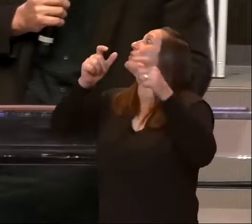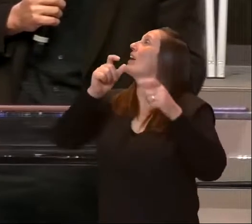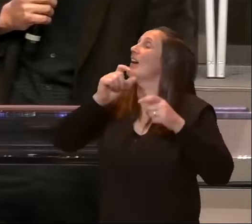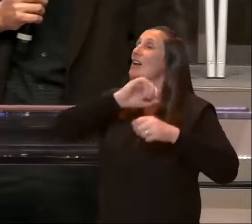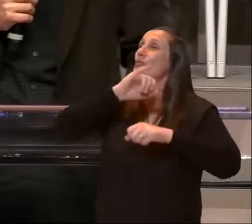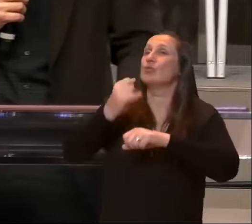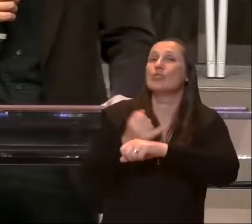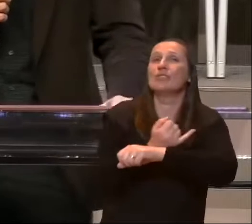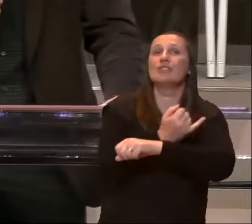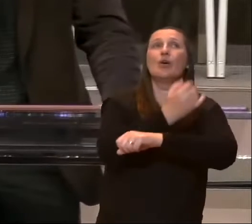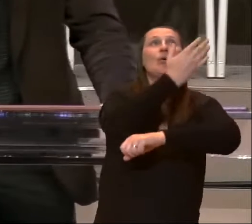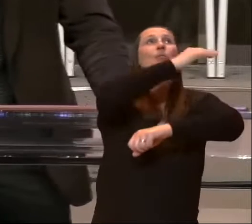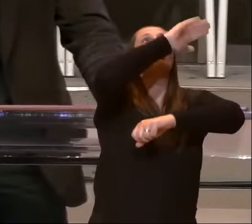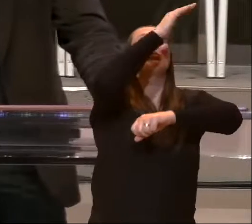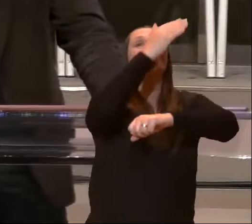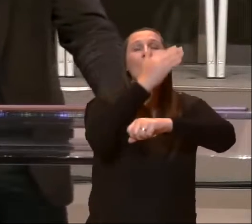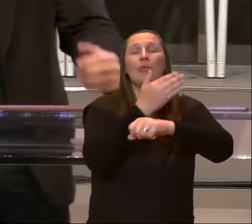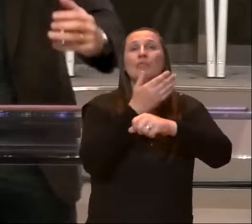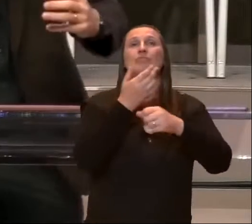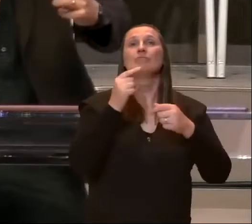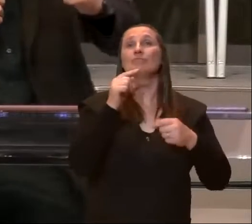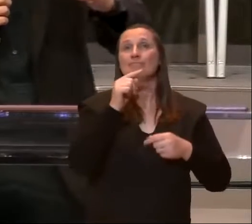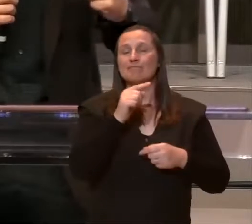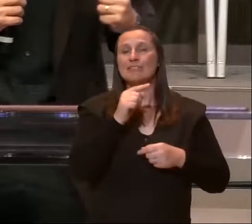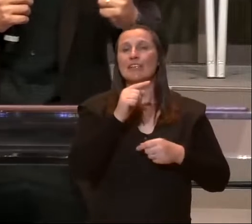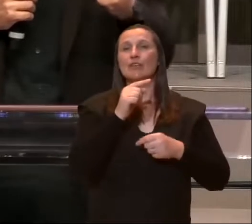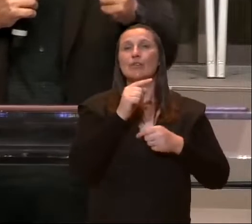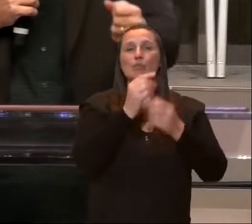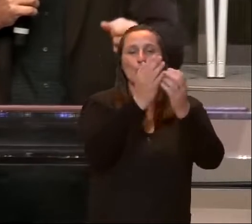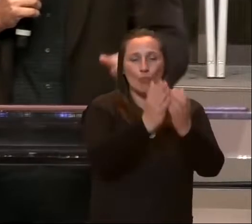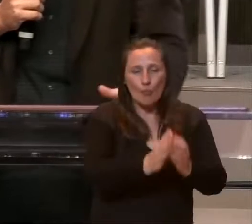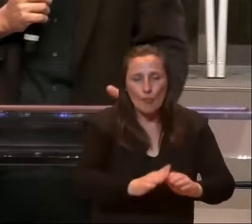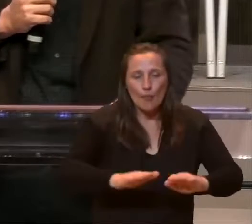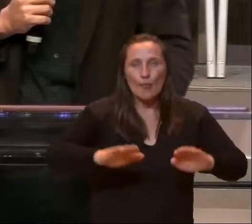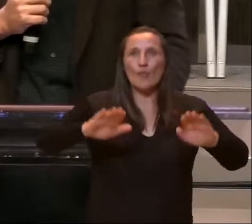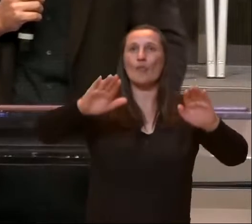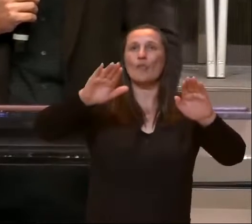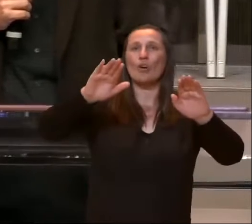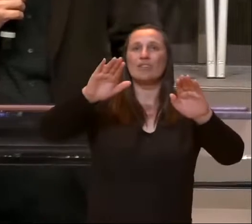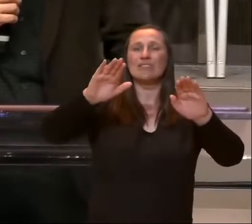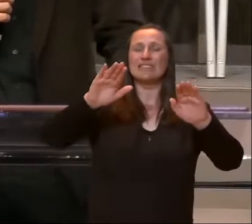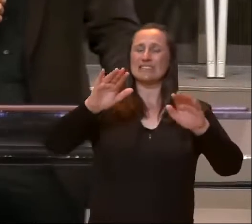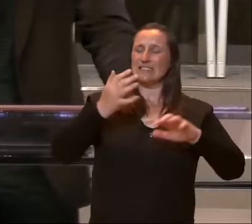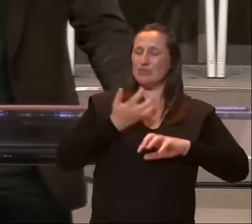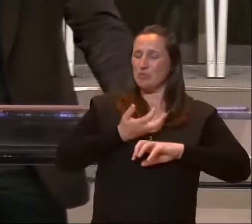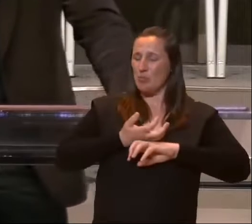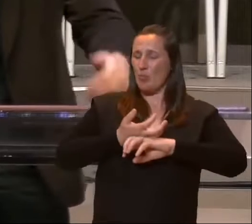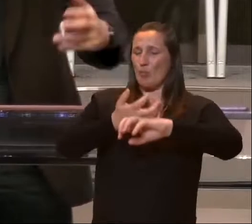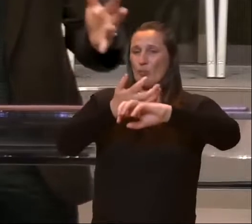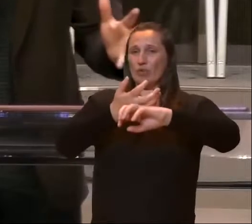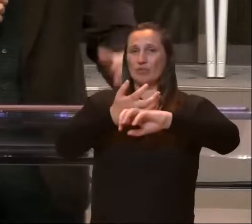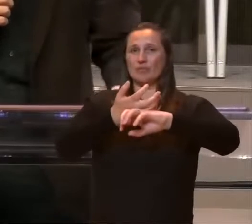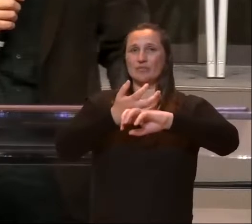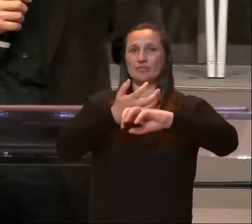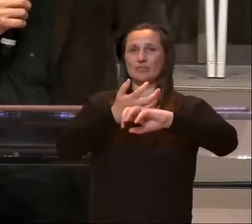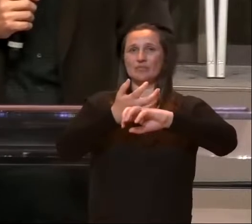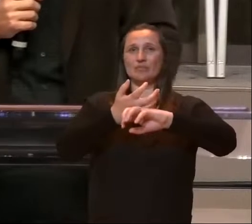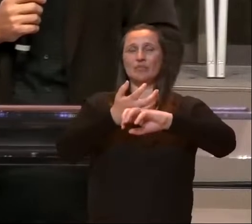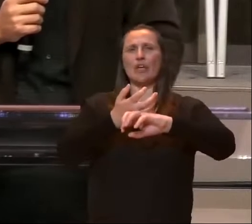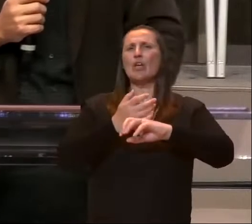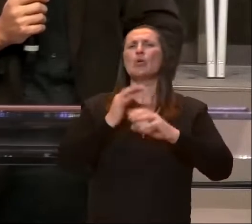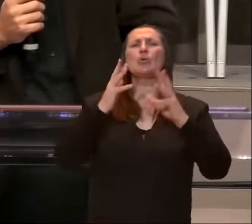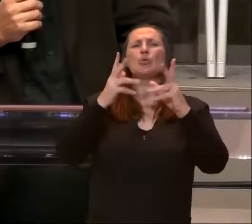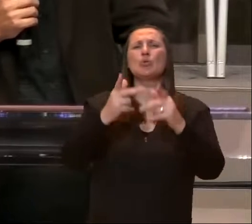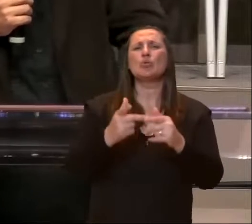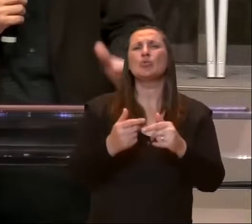e no Monte Hermon, e no outeiro de Mizar. Um abismo chama outro abismo, ao fragor das suas cachoeiras.